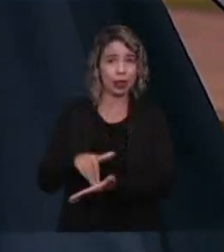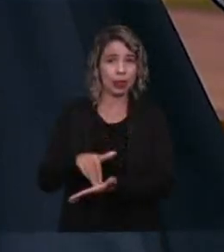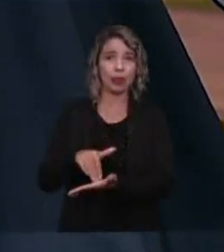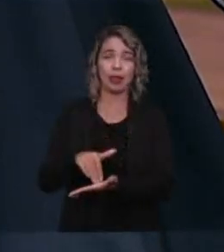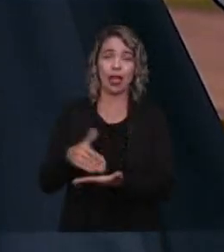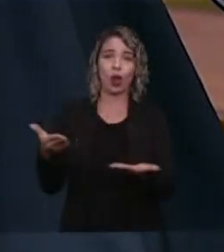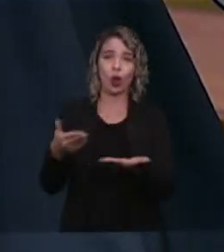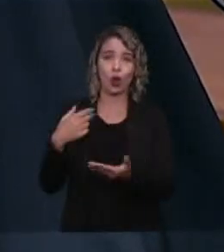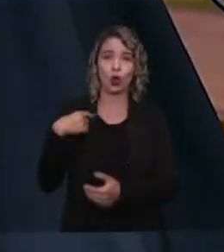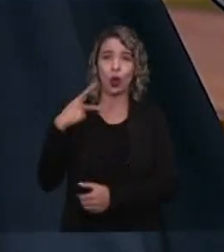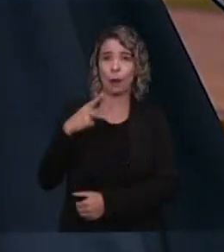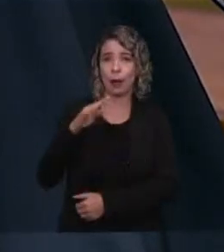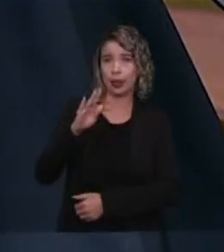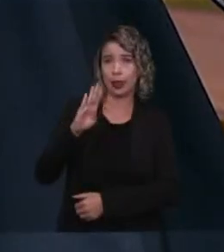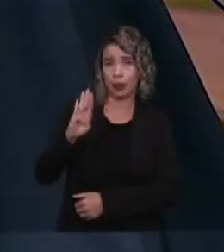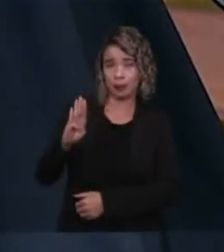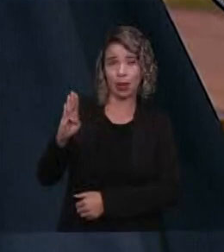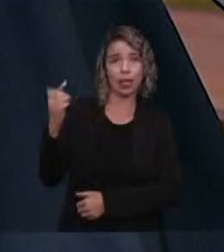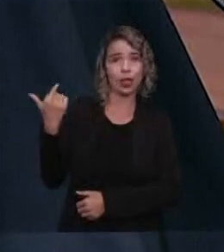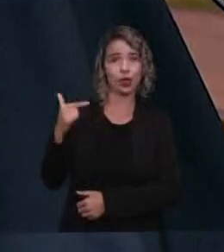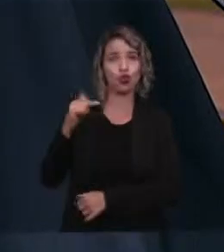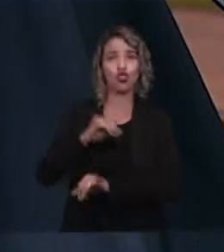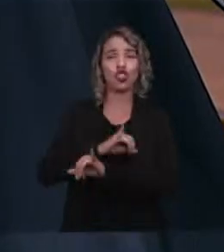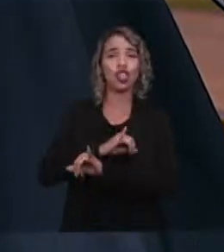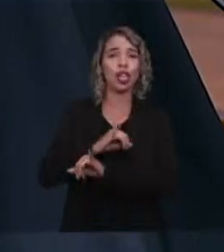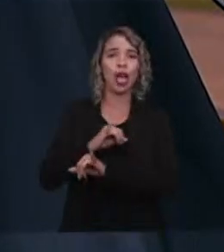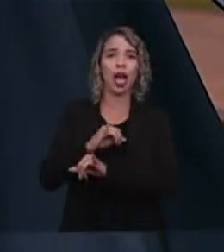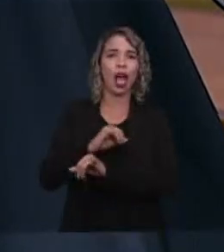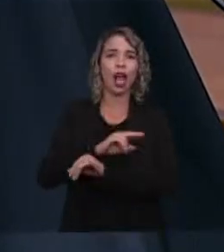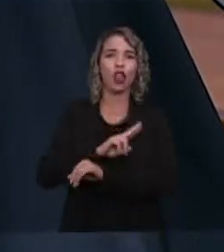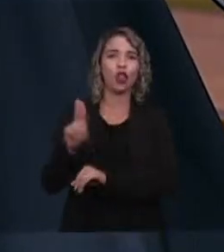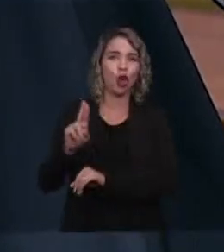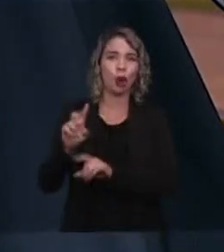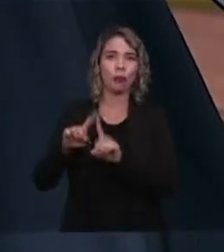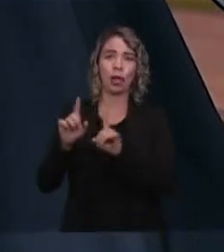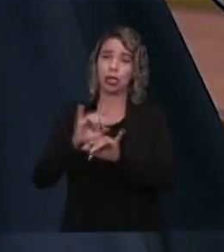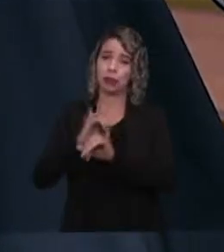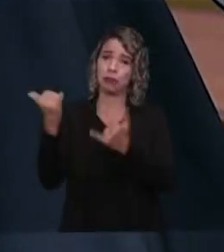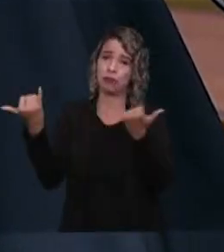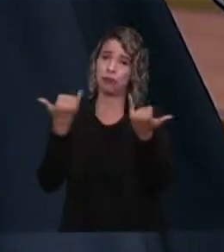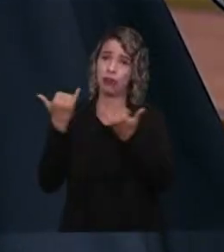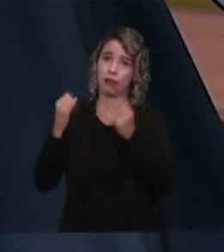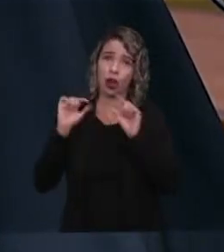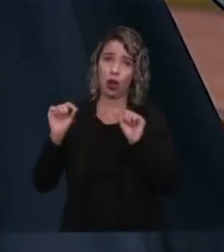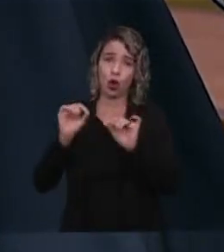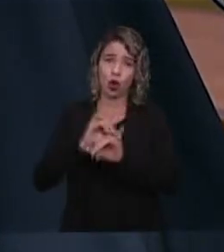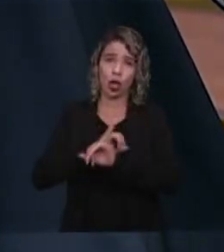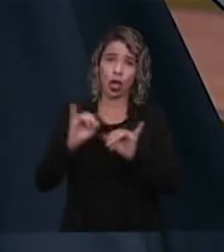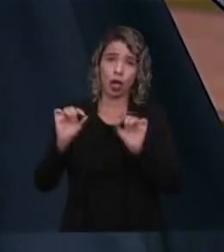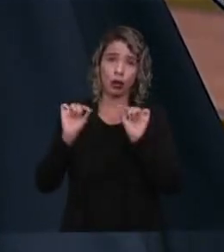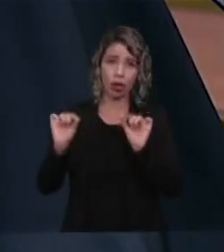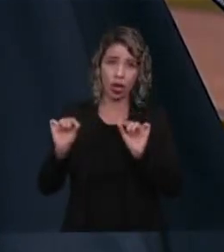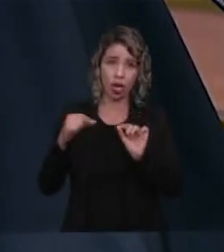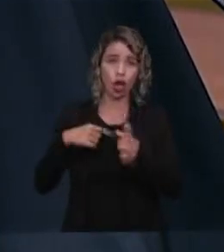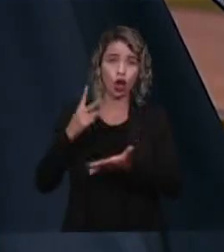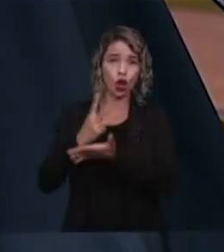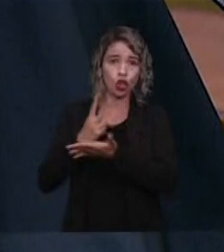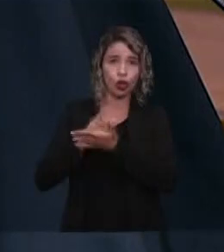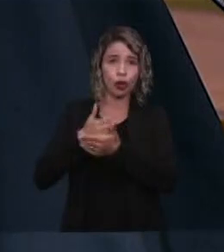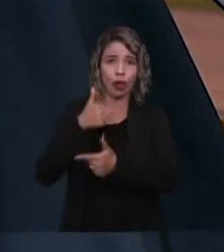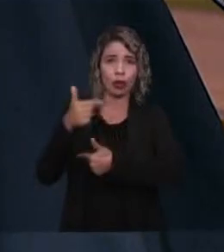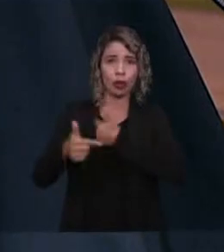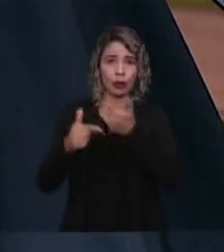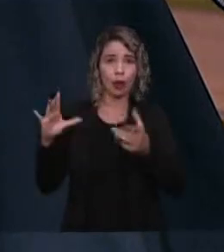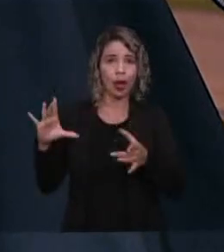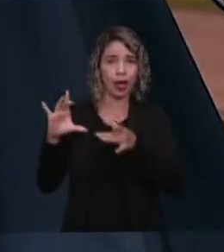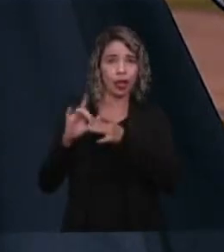tem indicações. Pleiteou como condição a informação que me foi passada, foi essa, pleiteou como condição também para continuar fazendo parte da